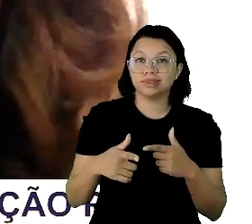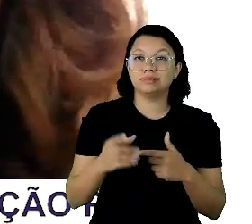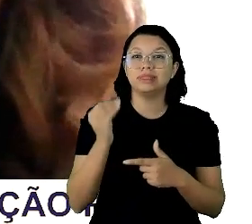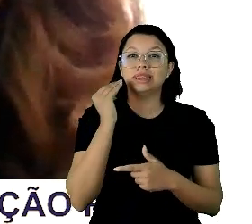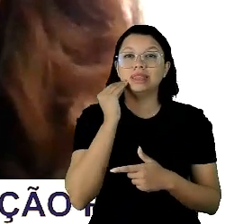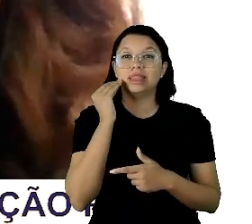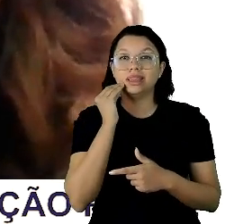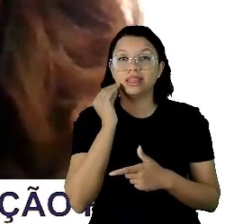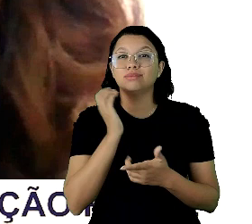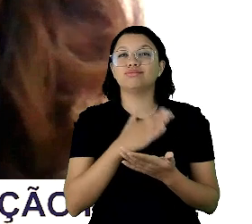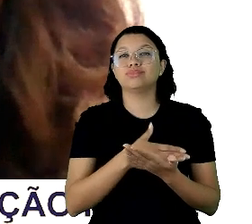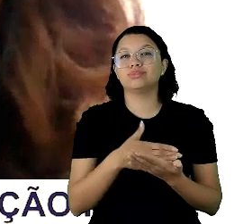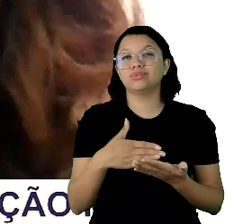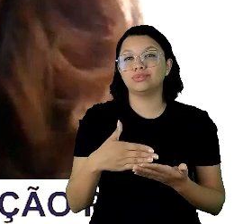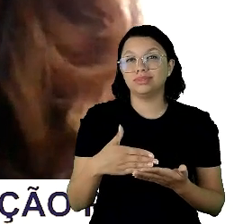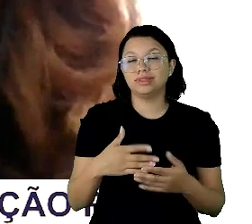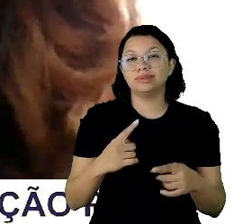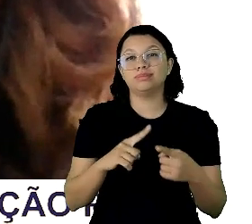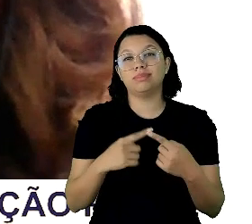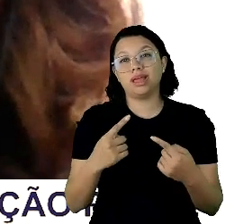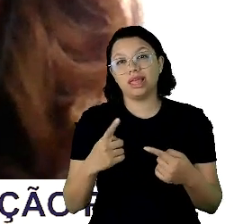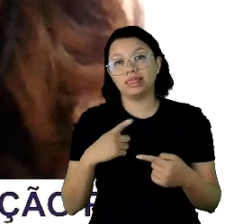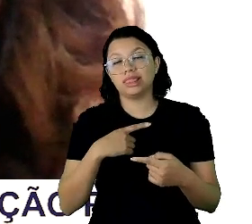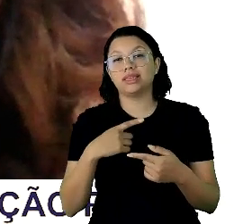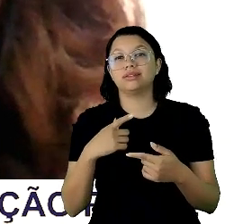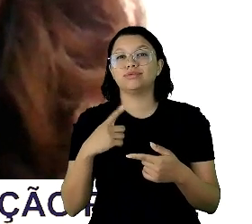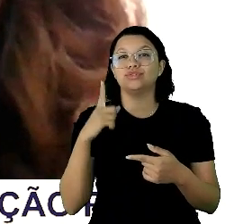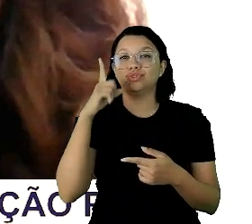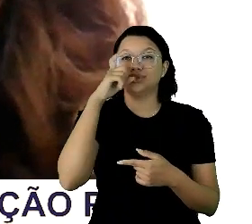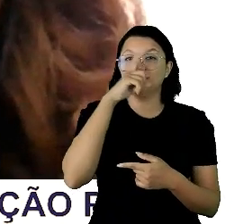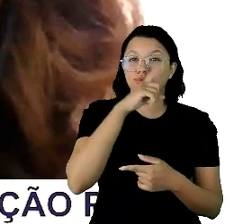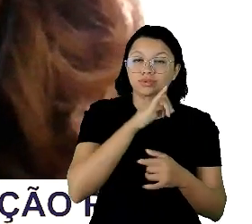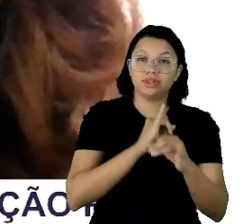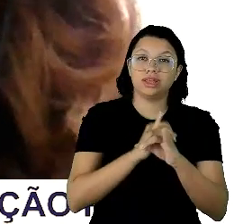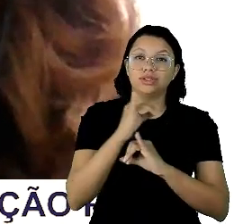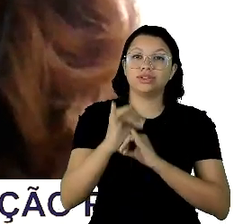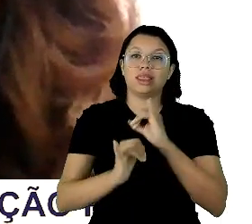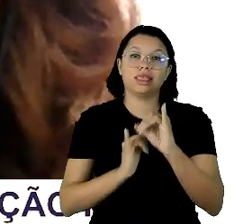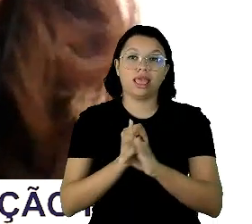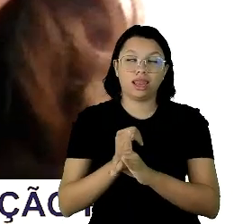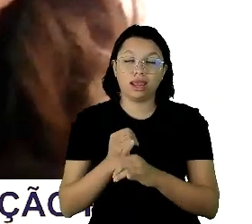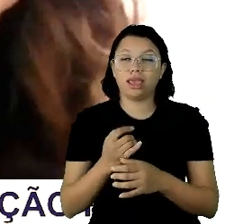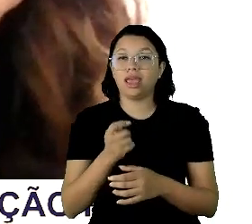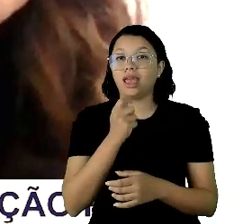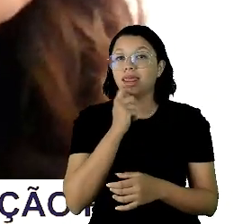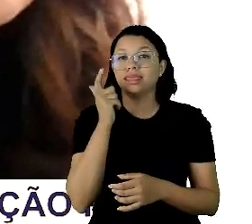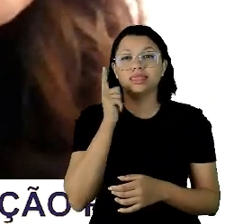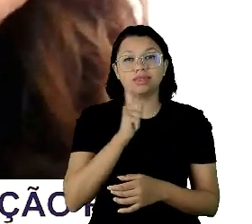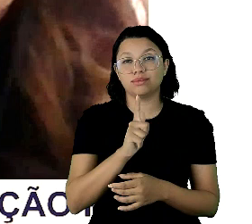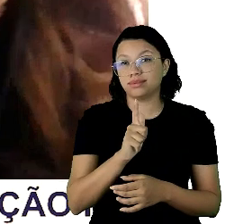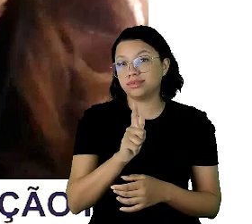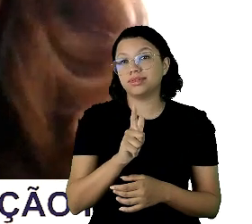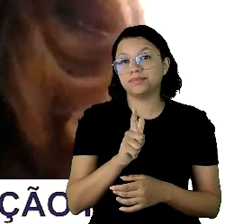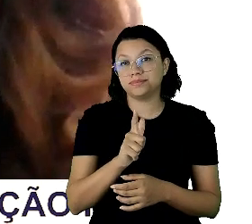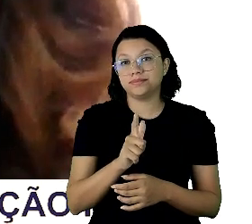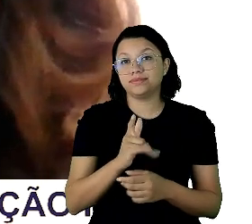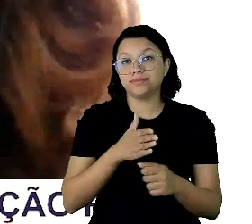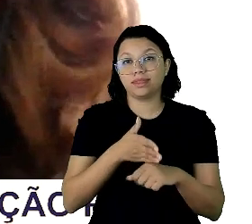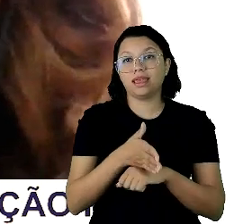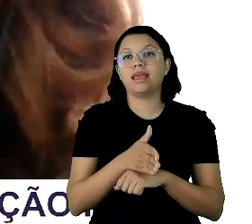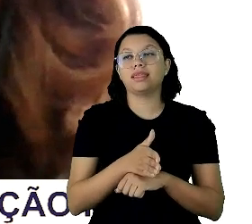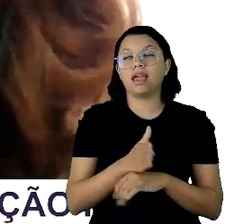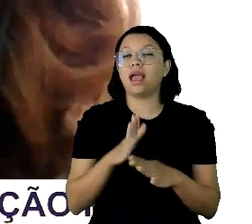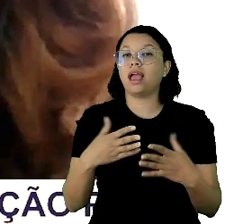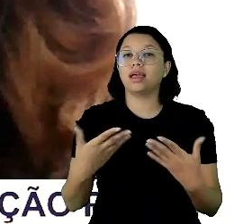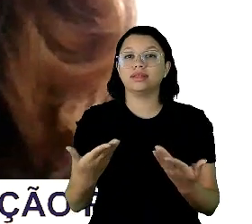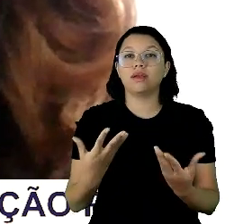está com alguma dificuldade com a internet e ainda não conseguiu ingressar. Nós vamos aguardar mais um pouco,